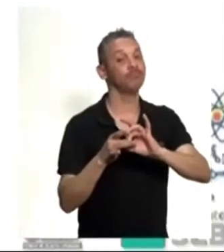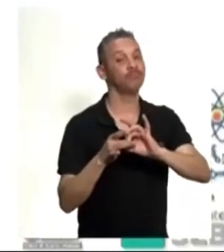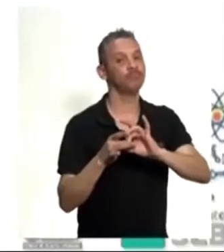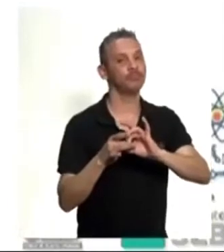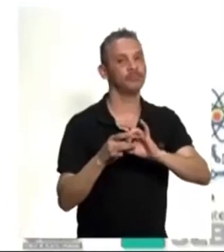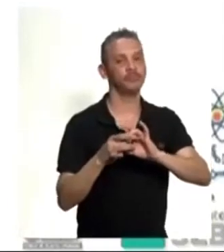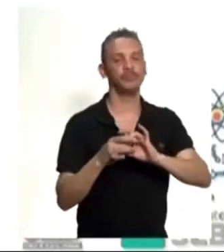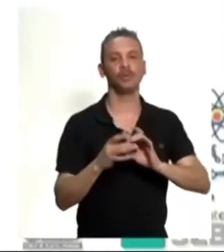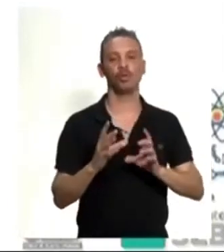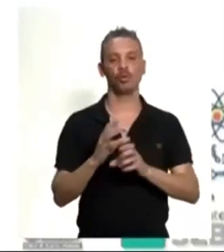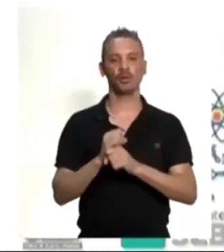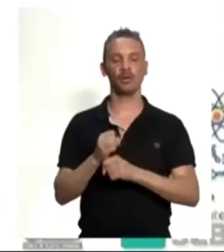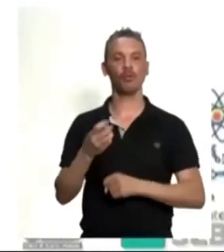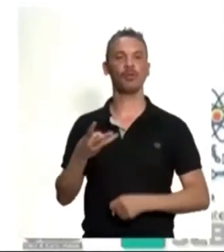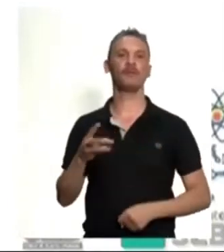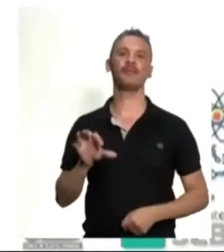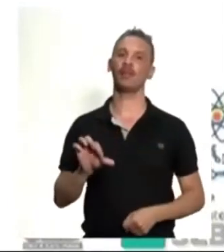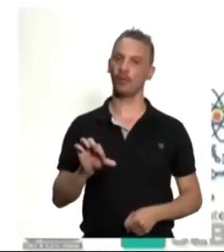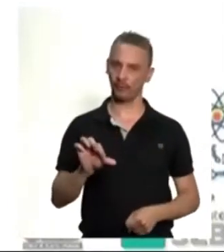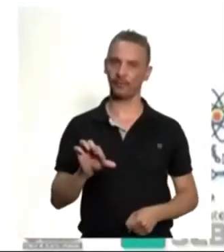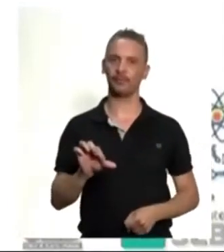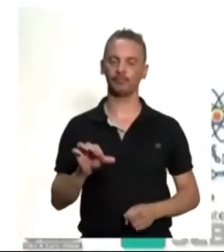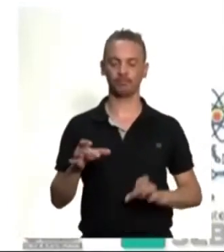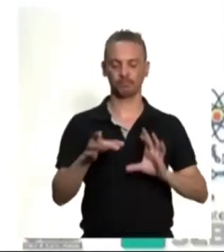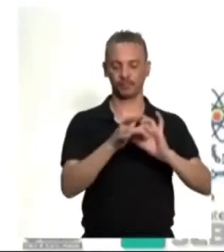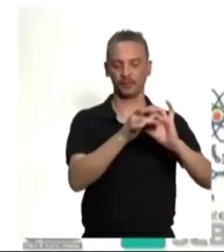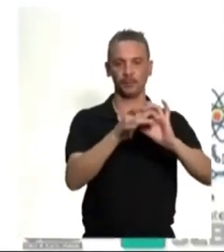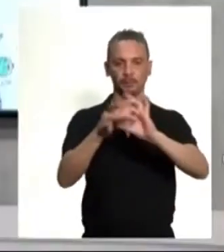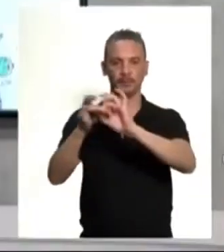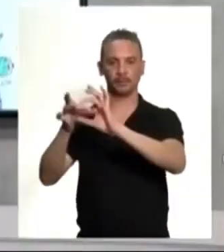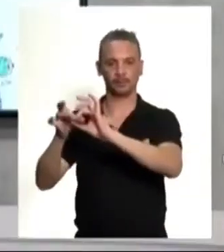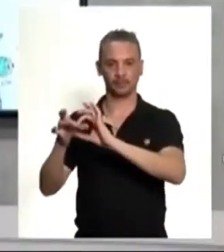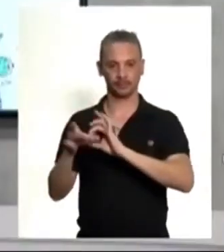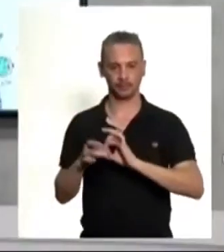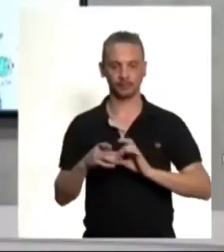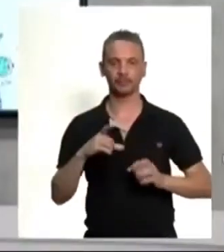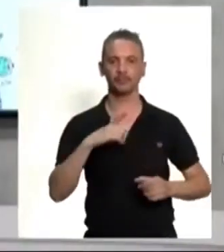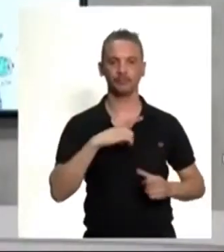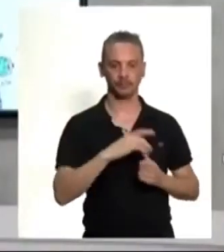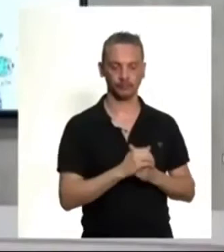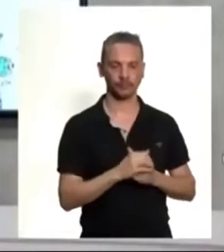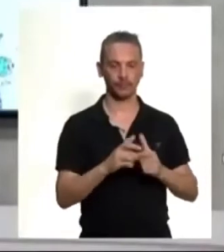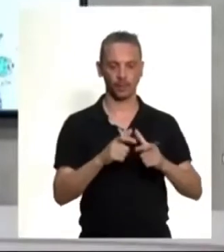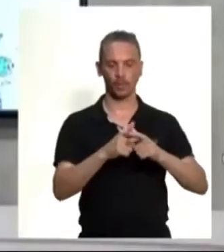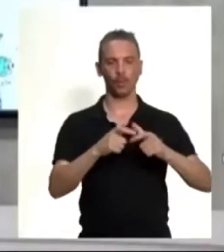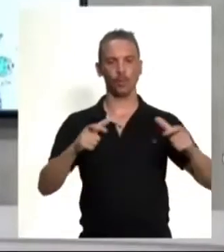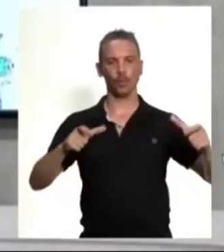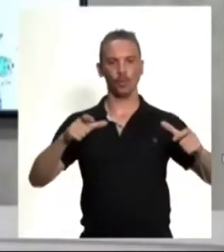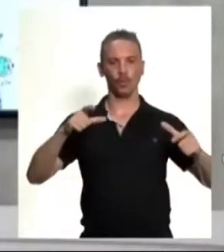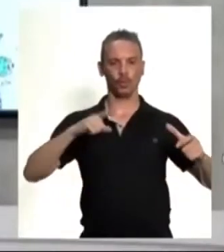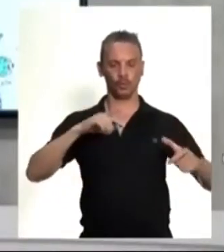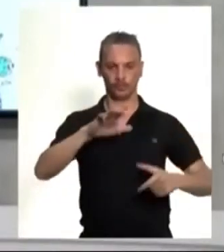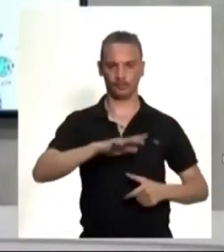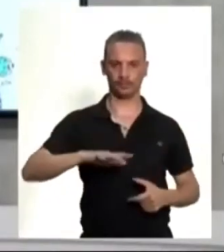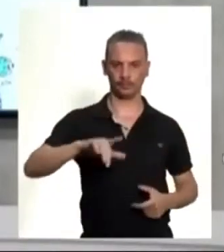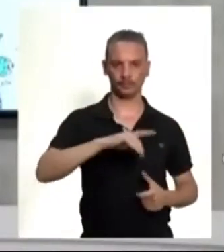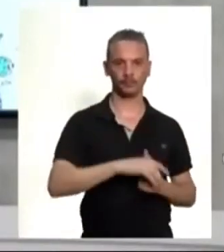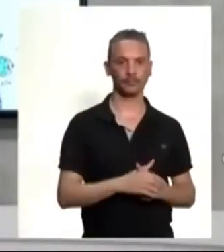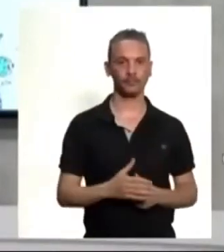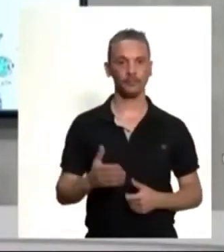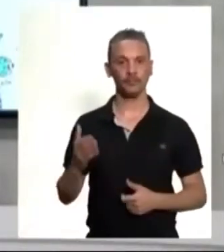Paulo, 39 municípios integrados. Olha só, ampla área metropolitana.